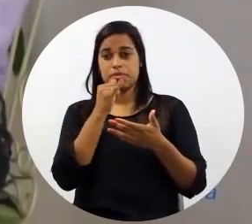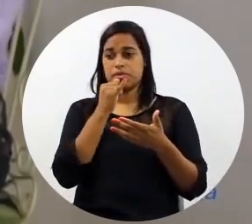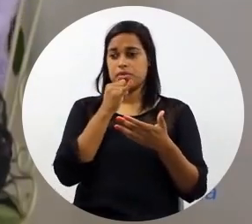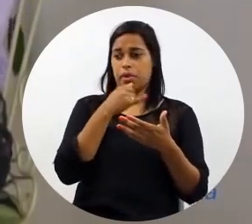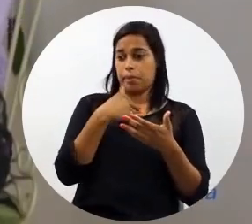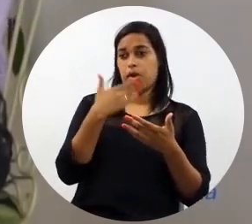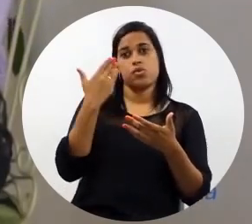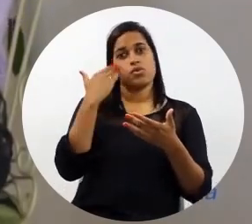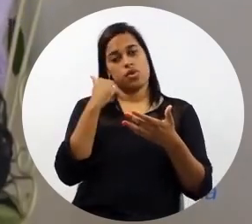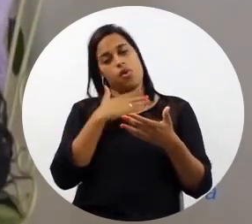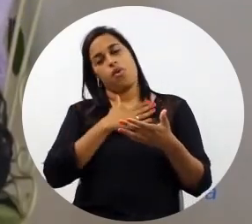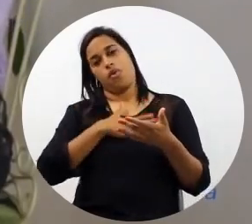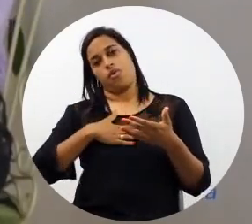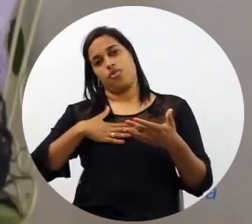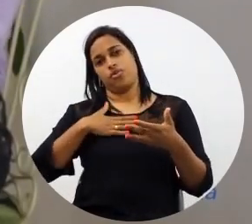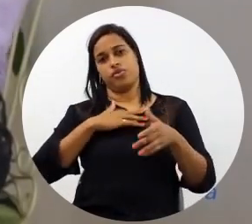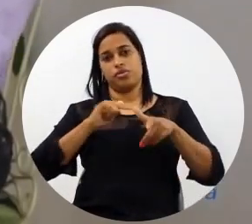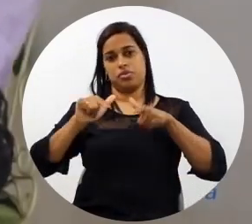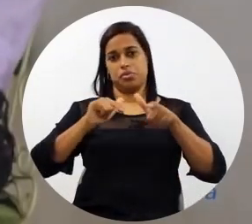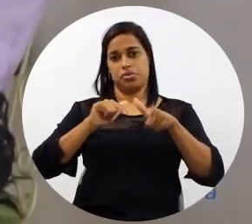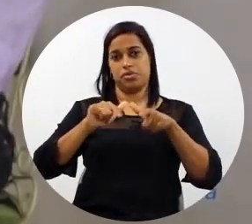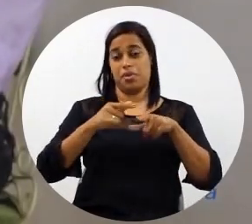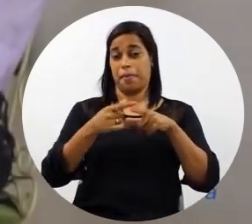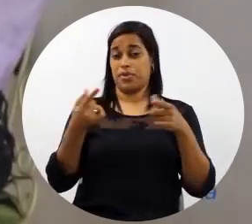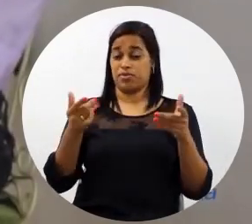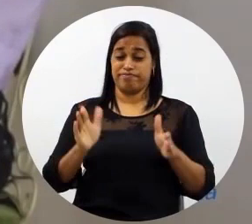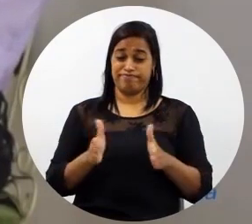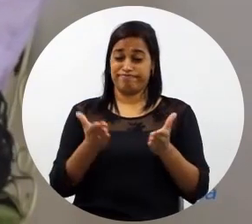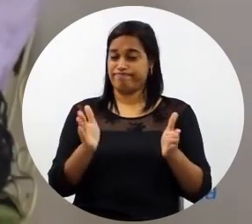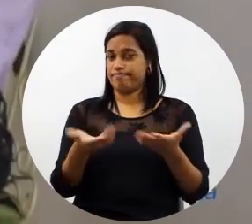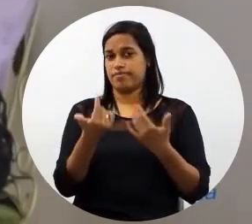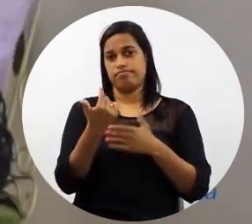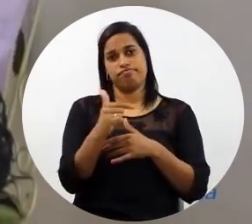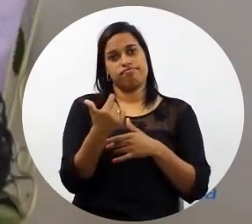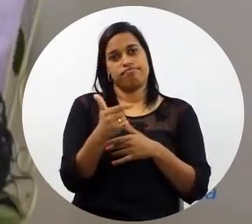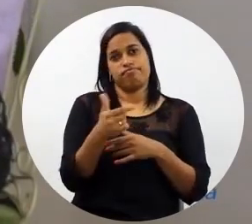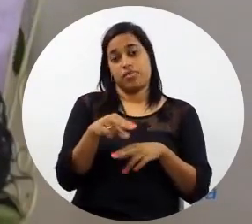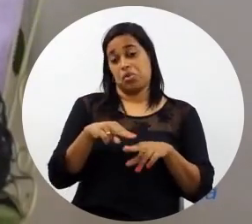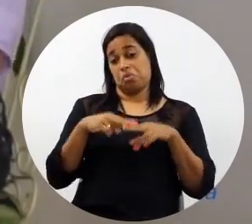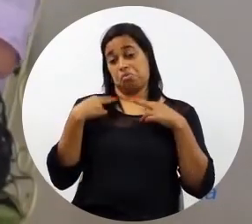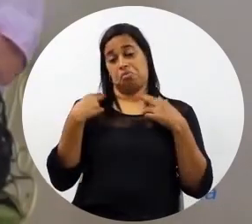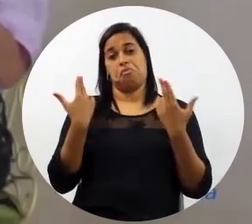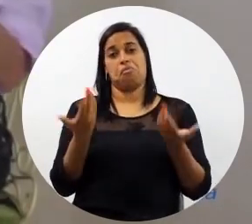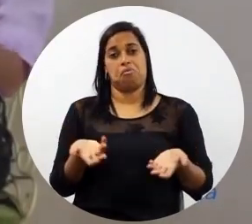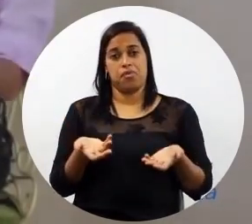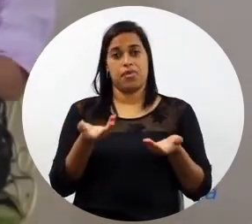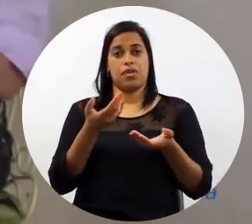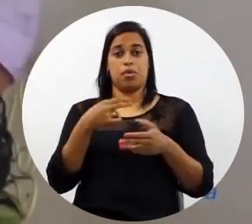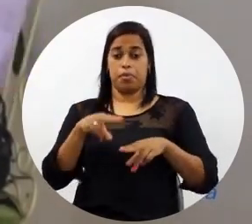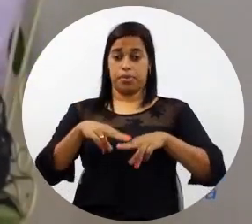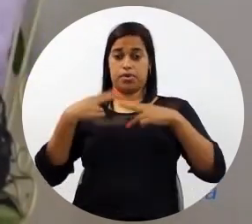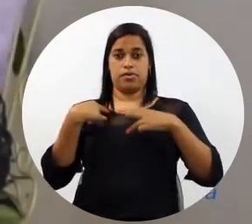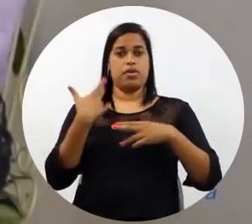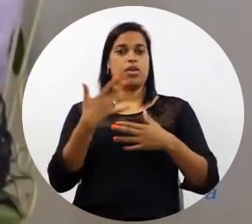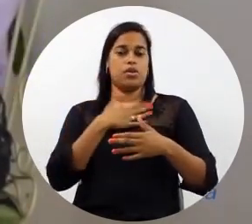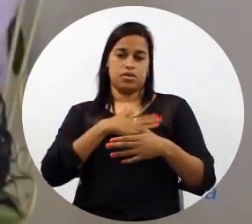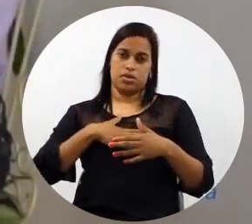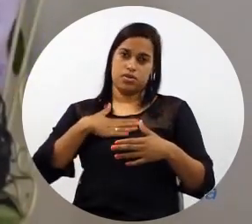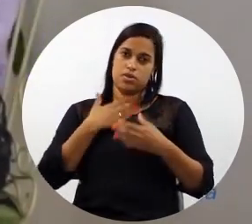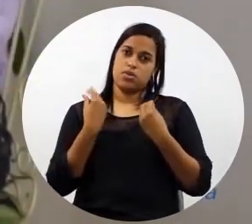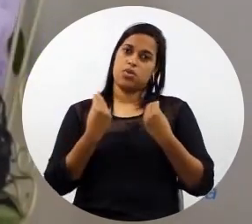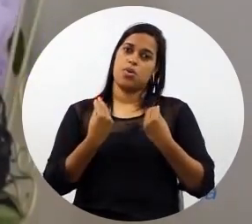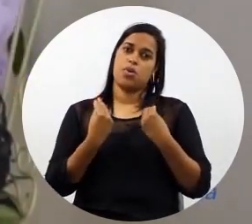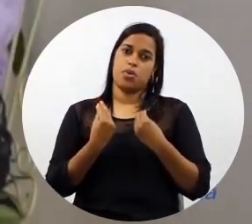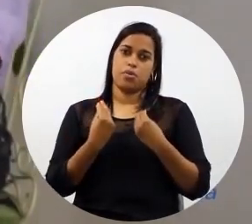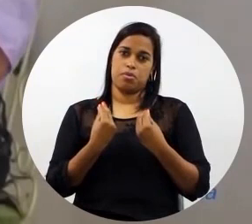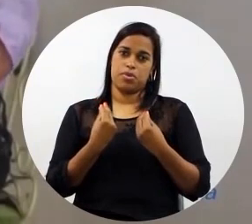eu tô satisfeito, mas eu não tô motivado, tô motivado, não tô satisfeito, eu tô motivado, tô satisfeito, como se